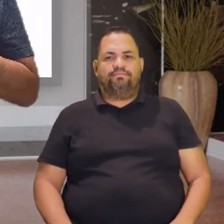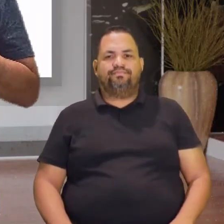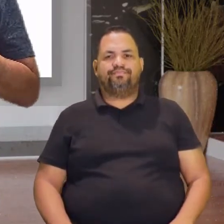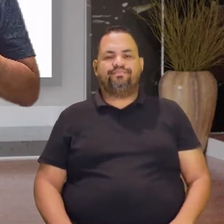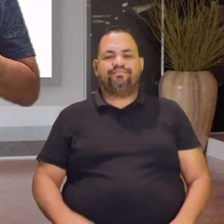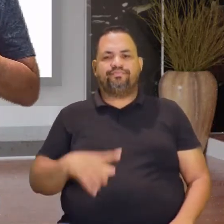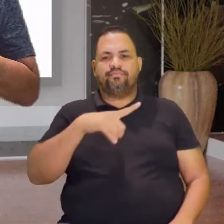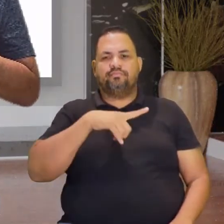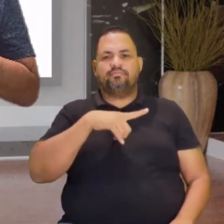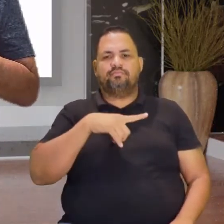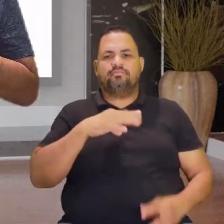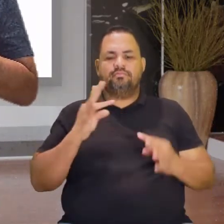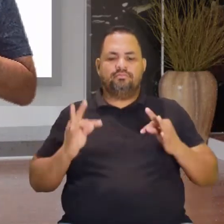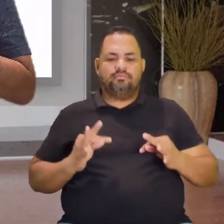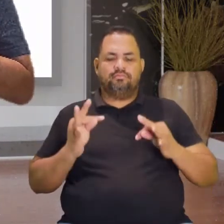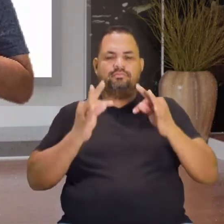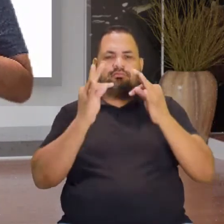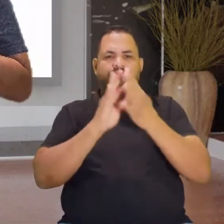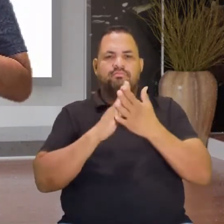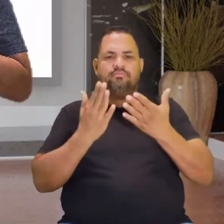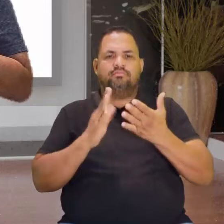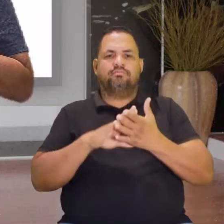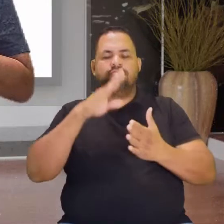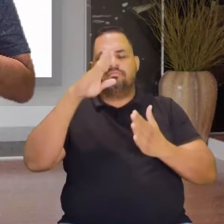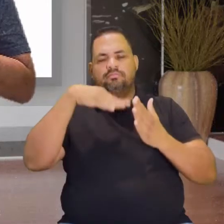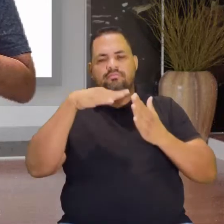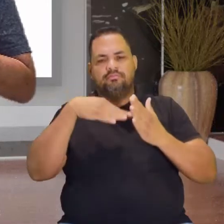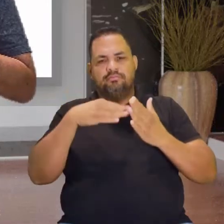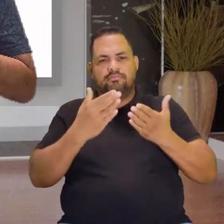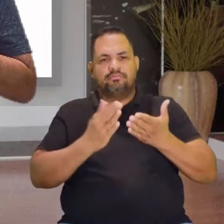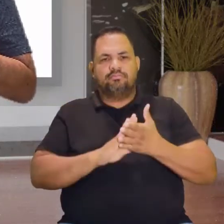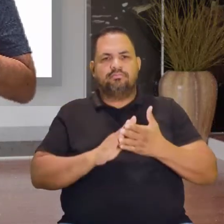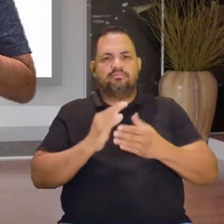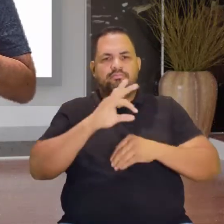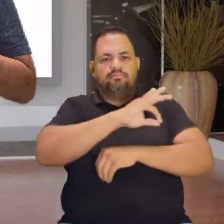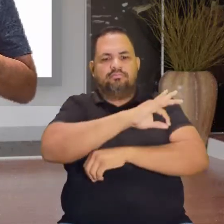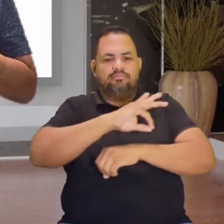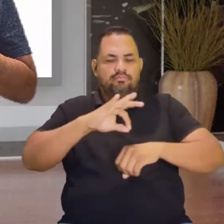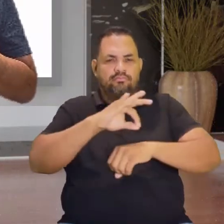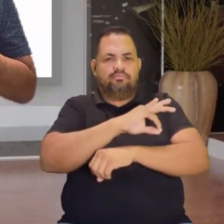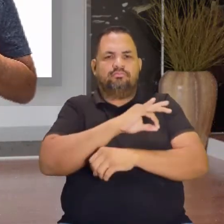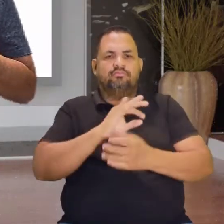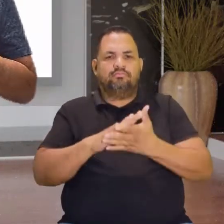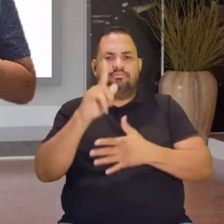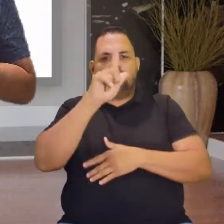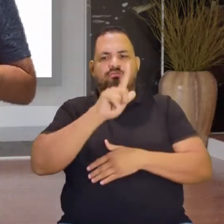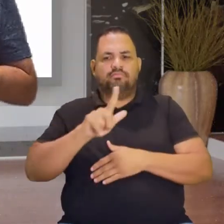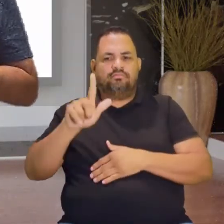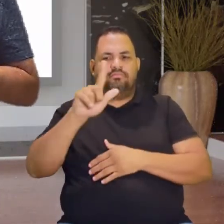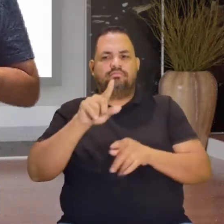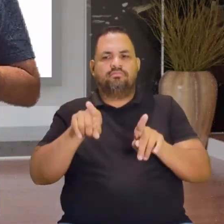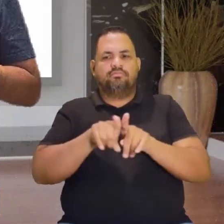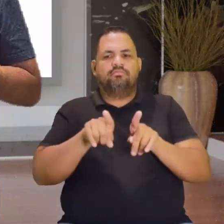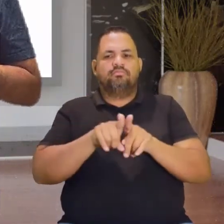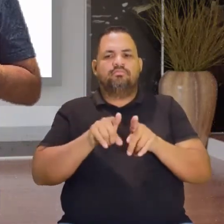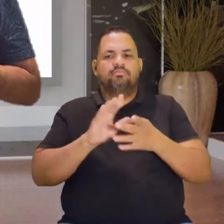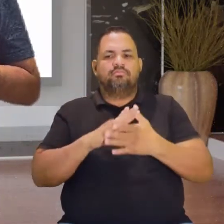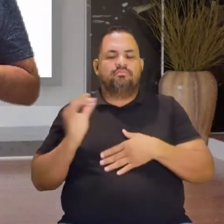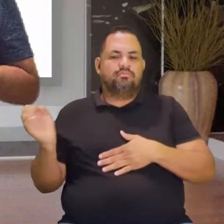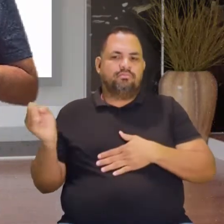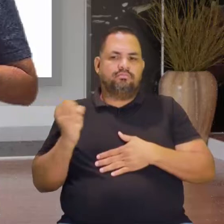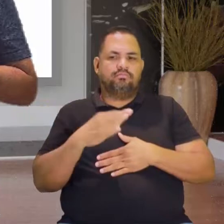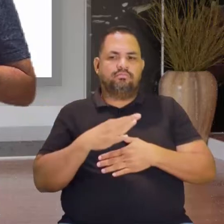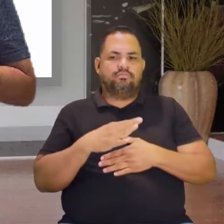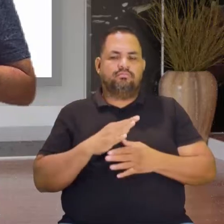tendências, né? Essas técnicas, tanto de pintura, na arquitetura, na literatura. Então, é moderno,